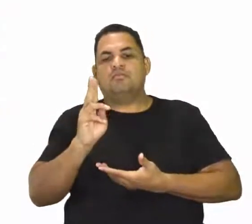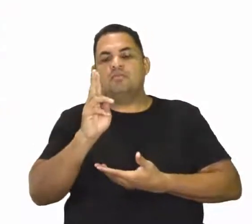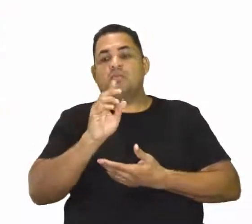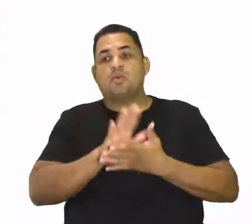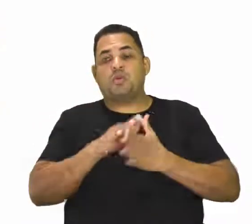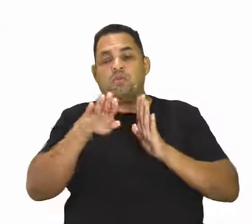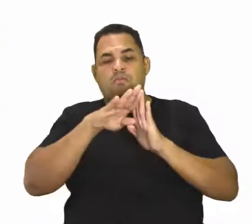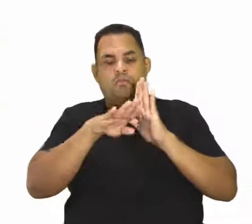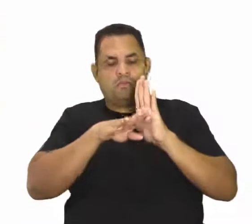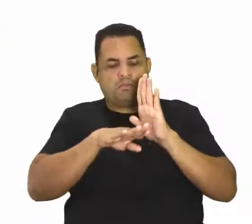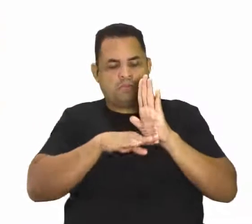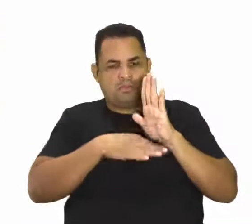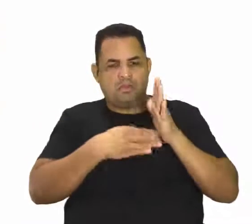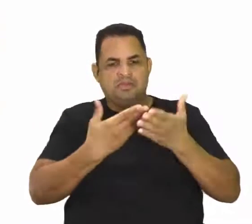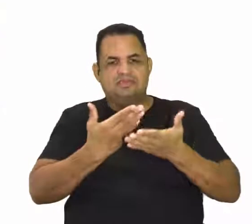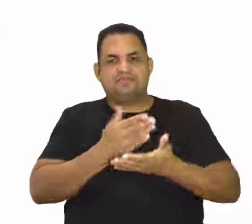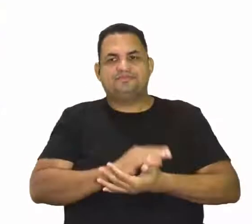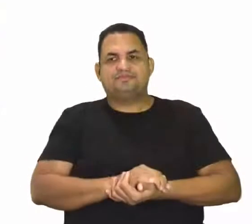desses levantamentos,